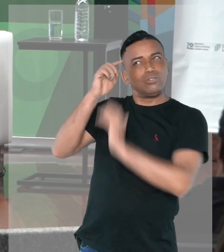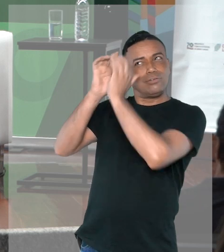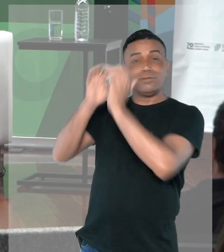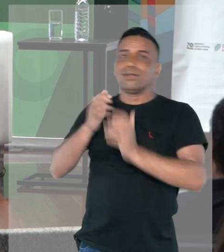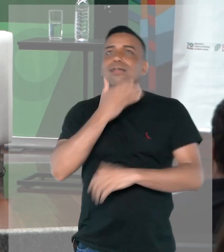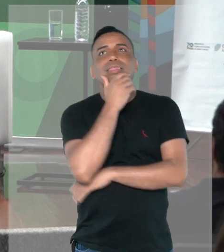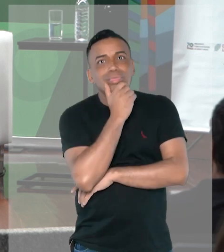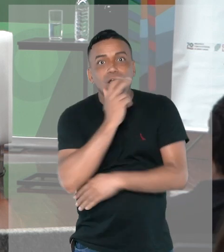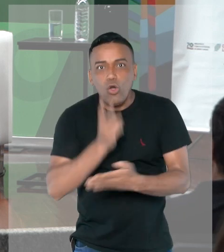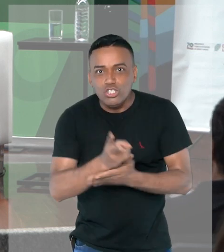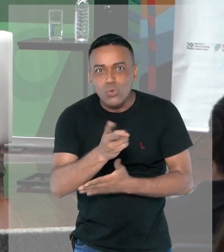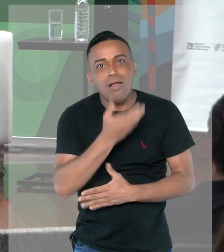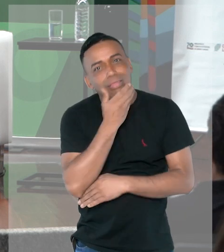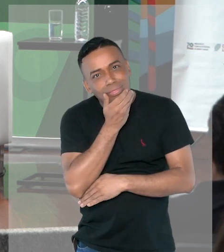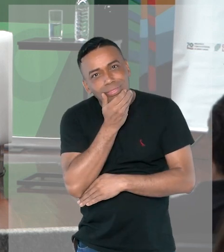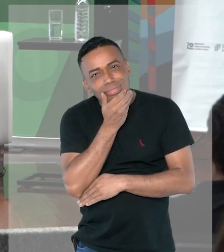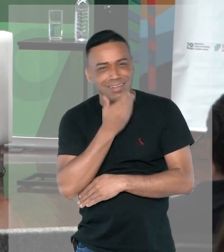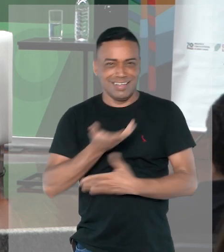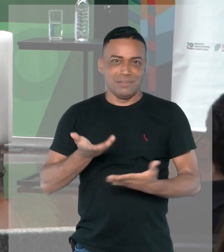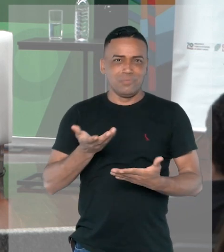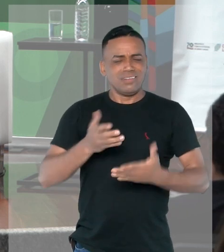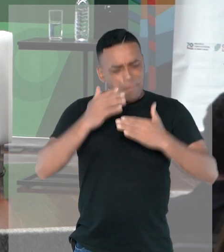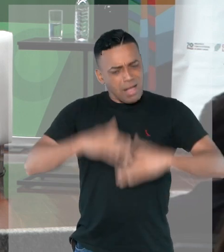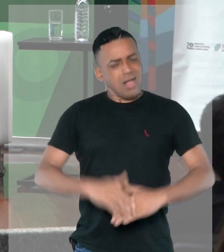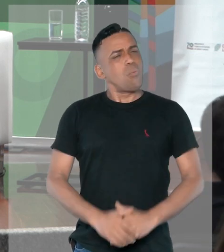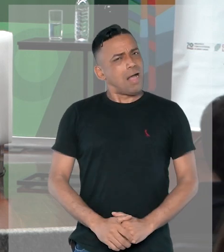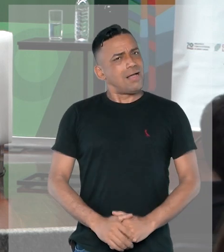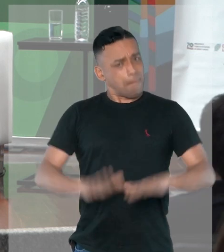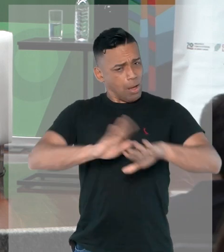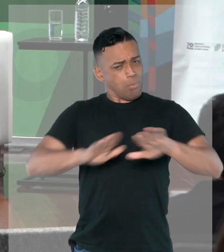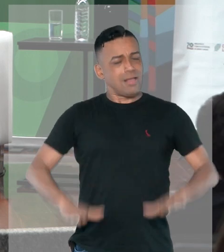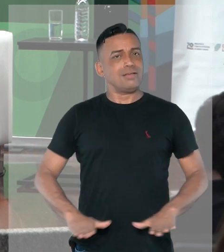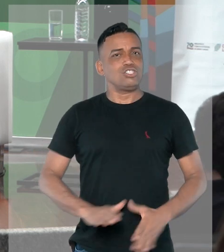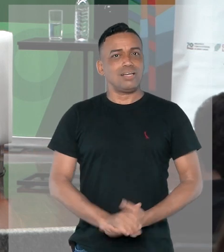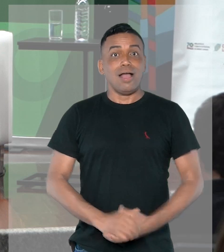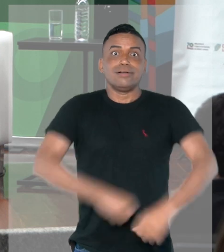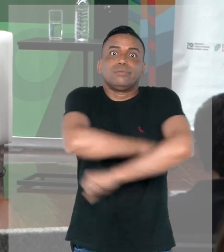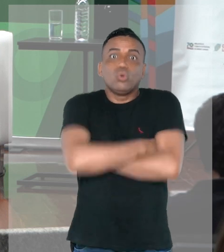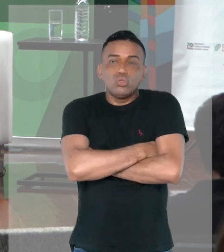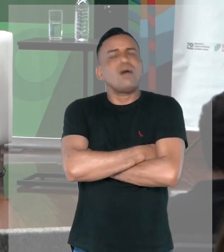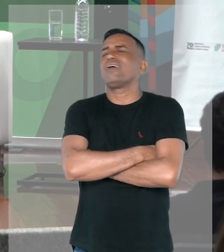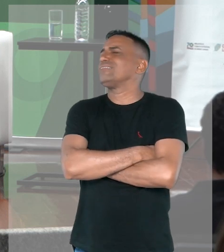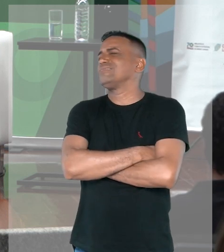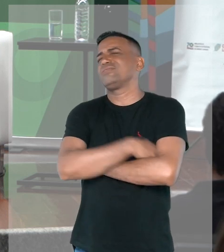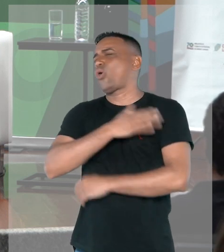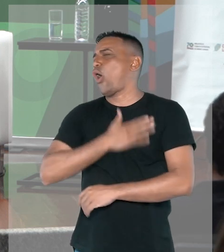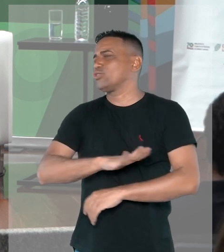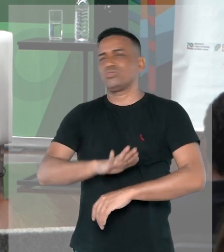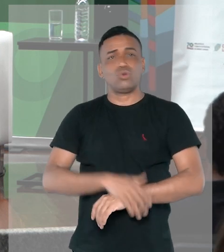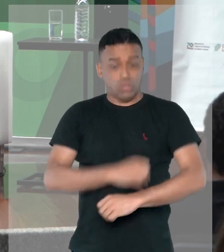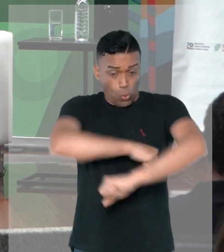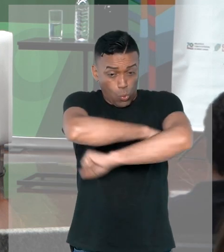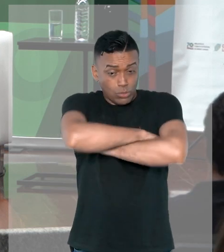pensando, segurando o queixo, ele vai cair. Né? Abaixa essa mãozinha, abaixa. Olha que bonitinho, cruzou o braço, não gosto. Quando a gente